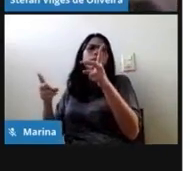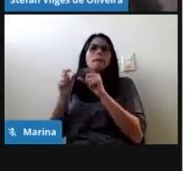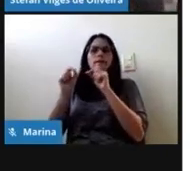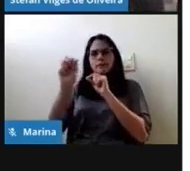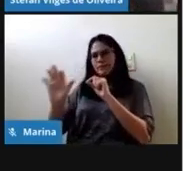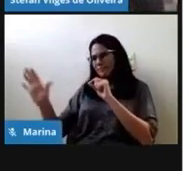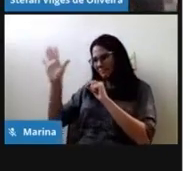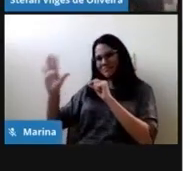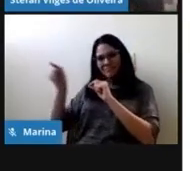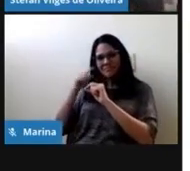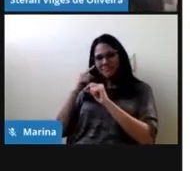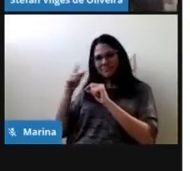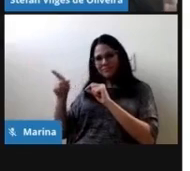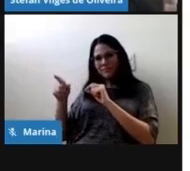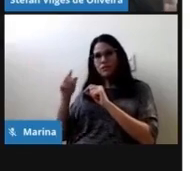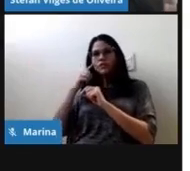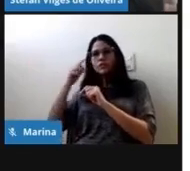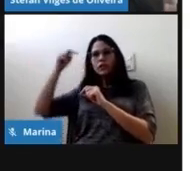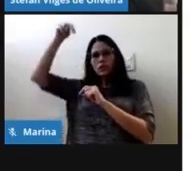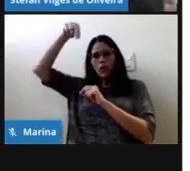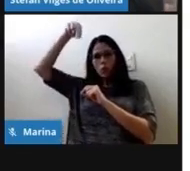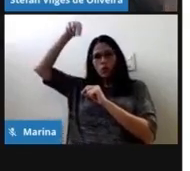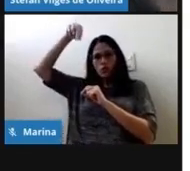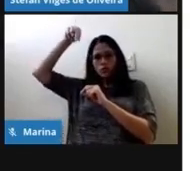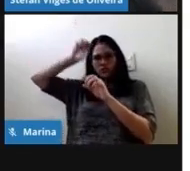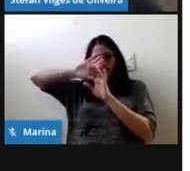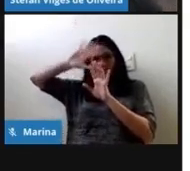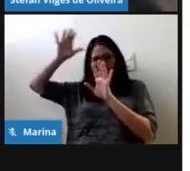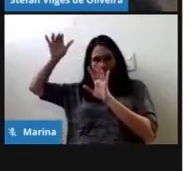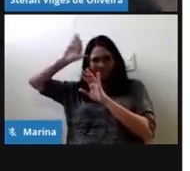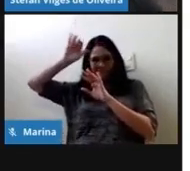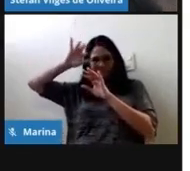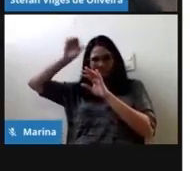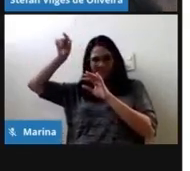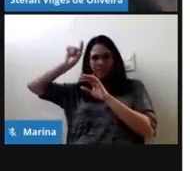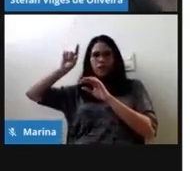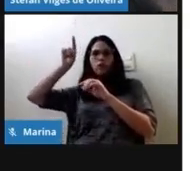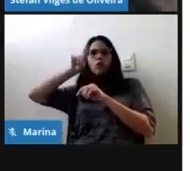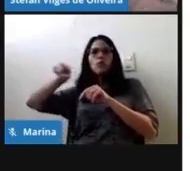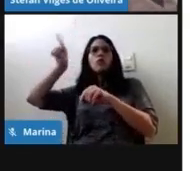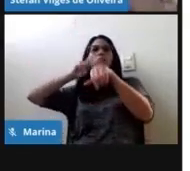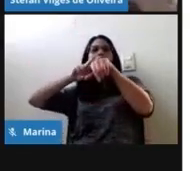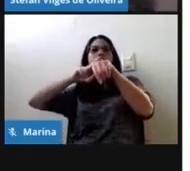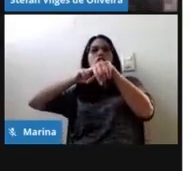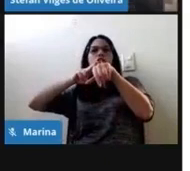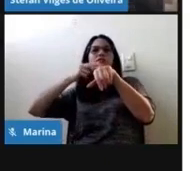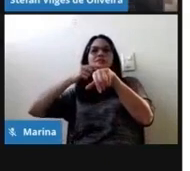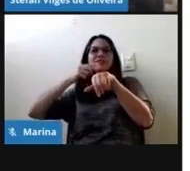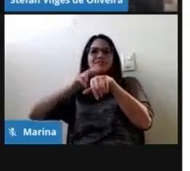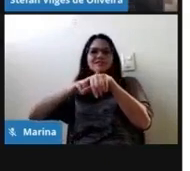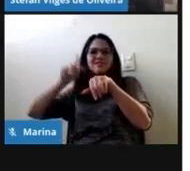regiões do norte de Minas, a mesorregião do norte mineiro, em círculo verde, nós observamos, seria a